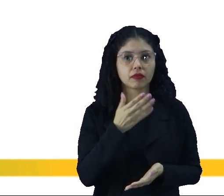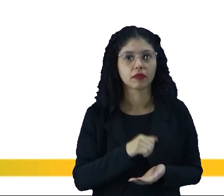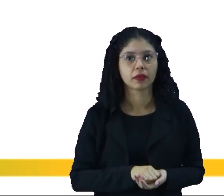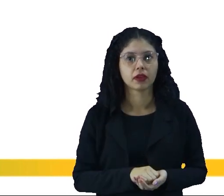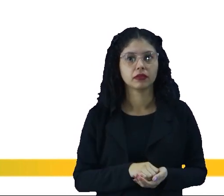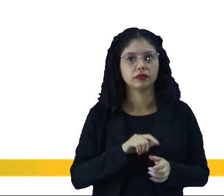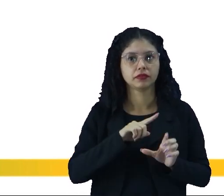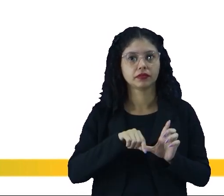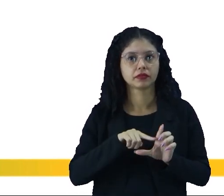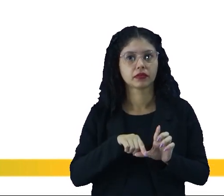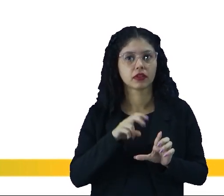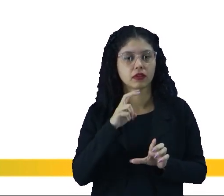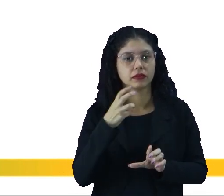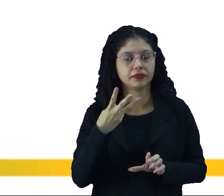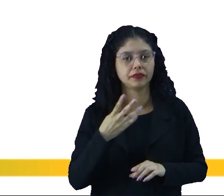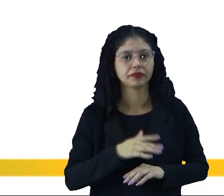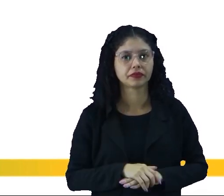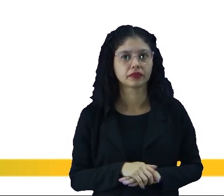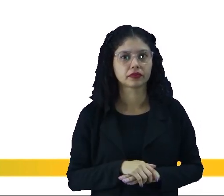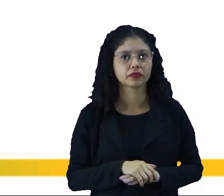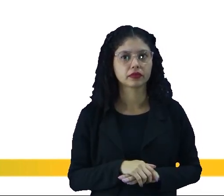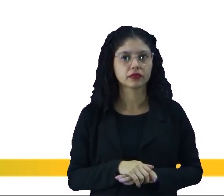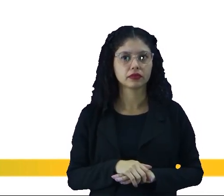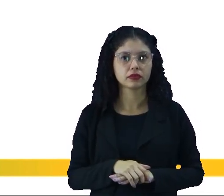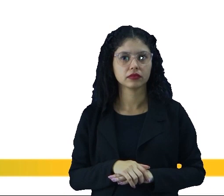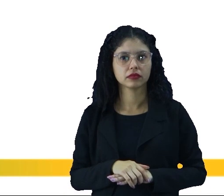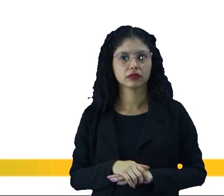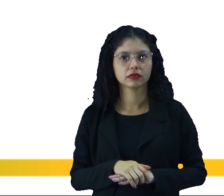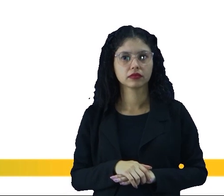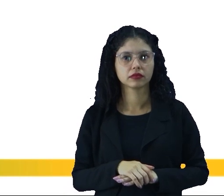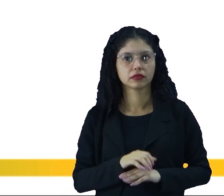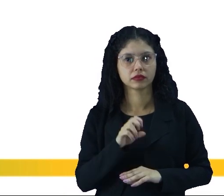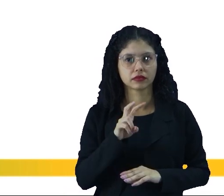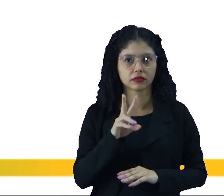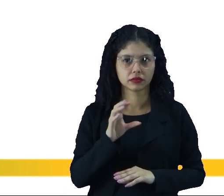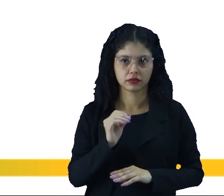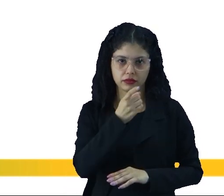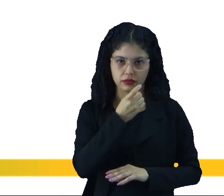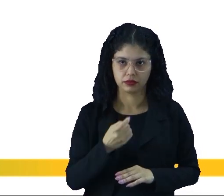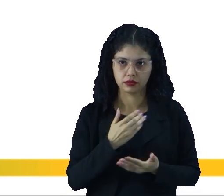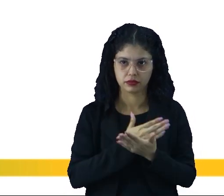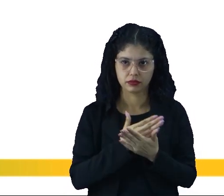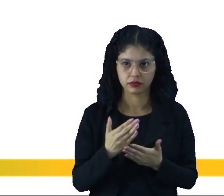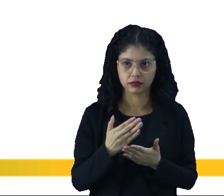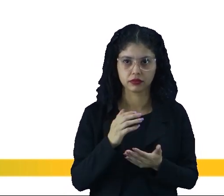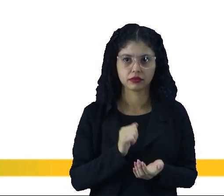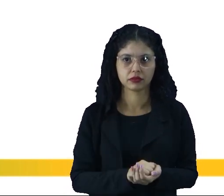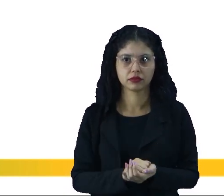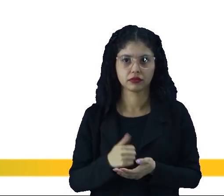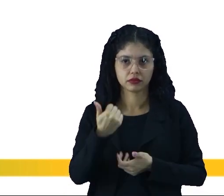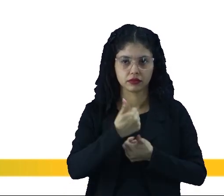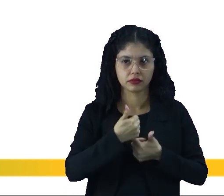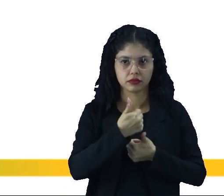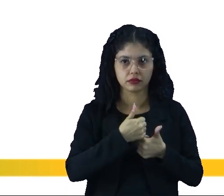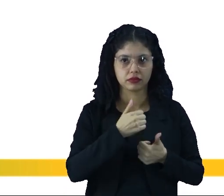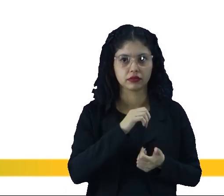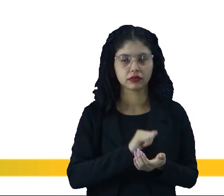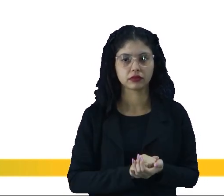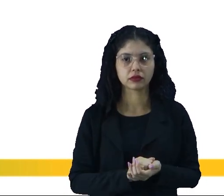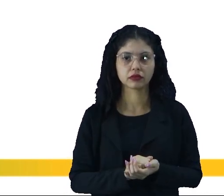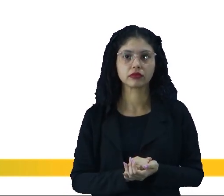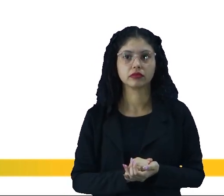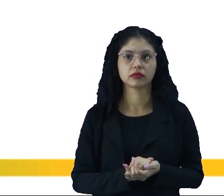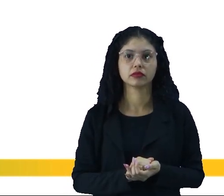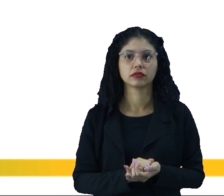ângulo para nós de 53 graus. Então vamos tirar ali o V0x, velocidade inicial, substituir por